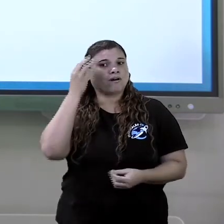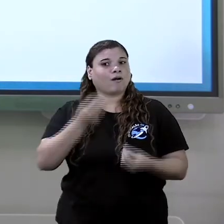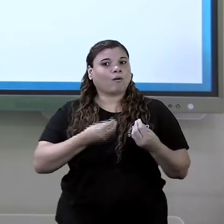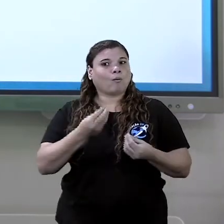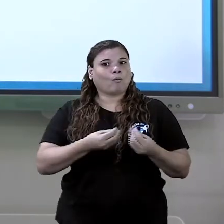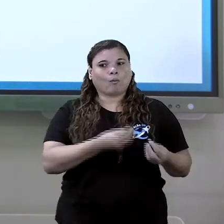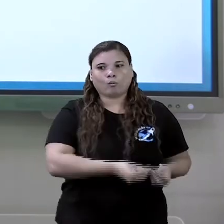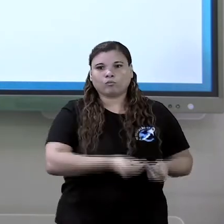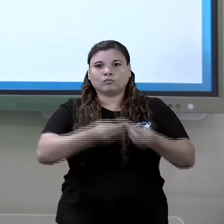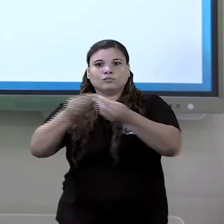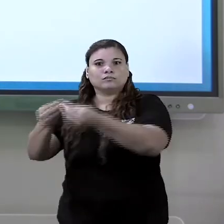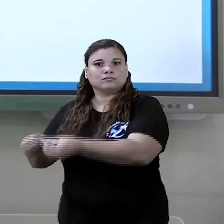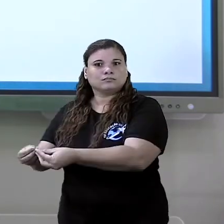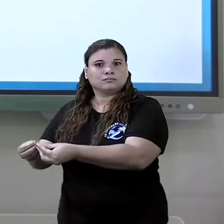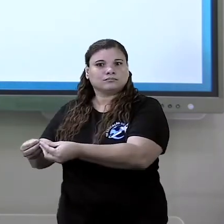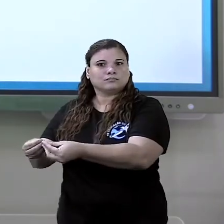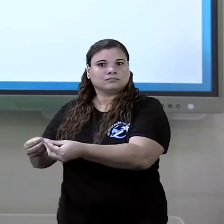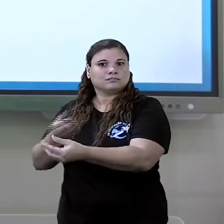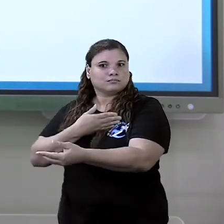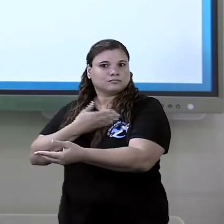até o endereço do seu amigo?